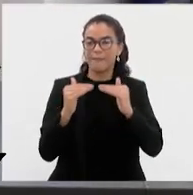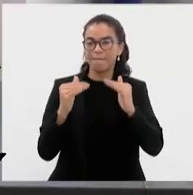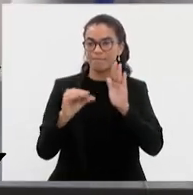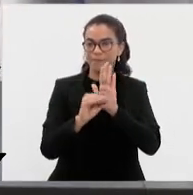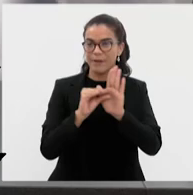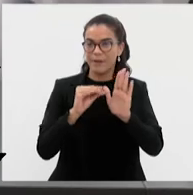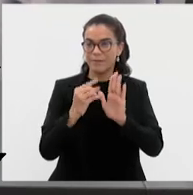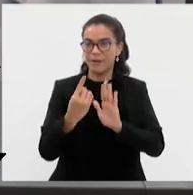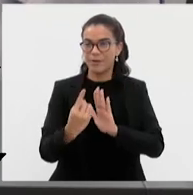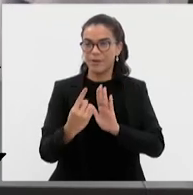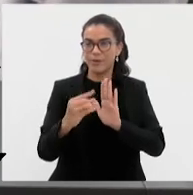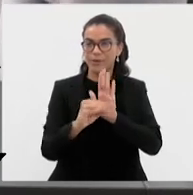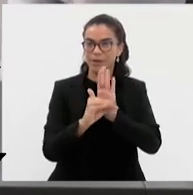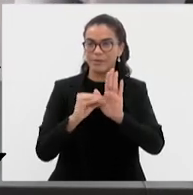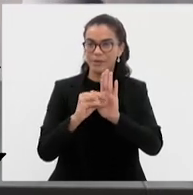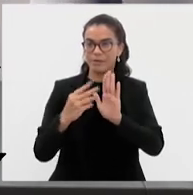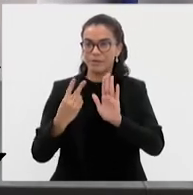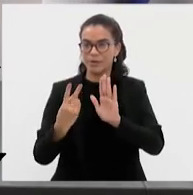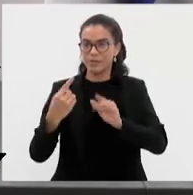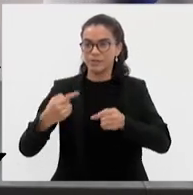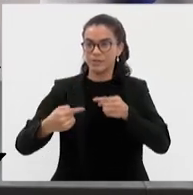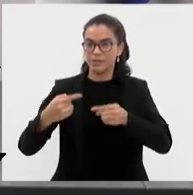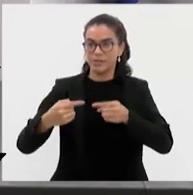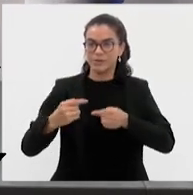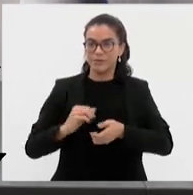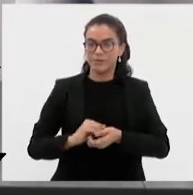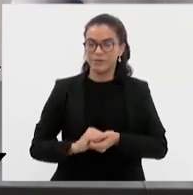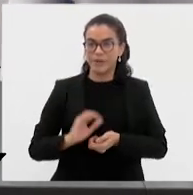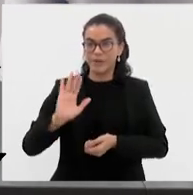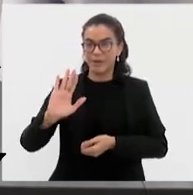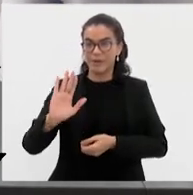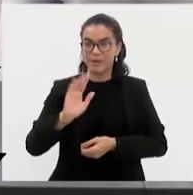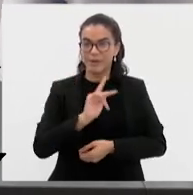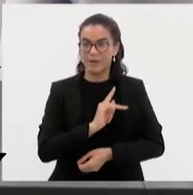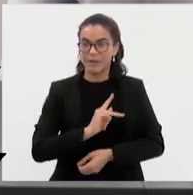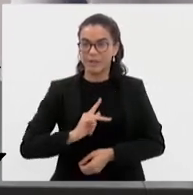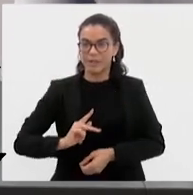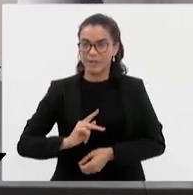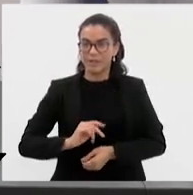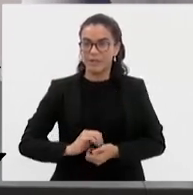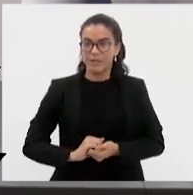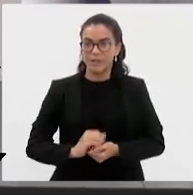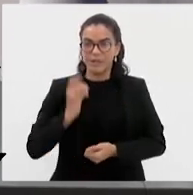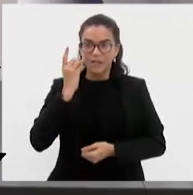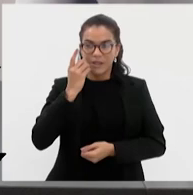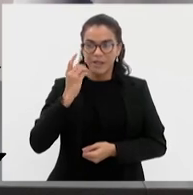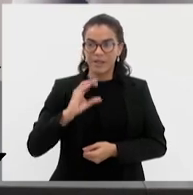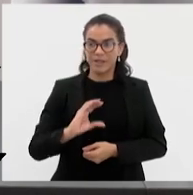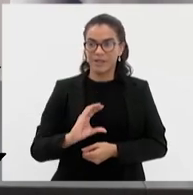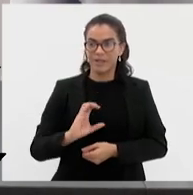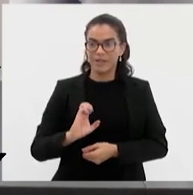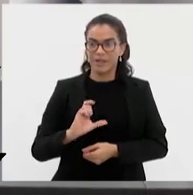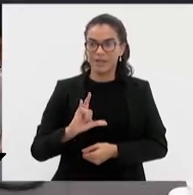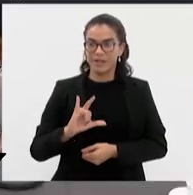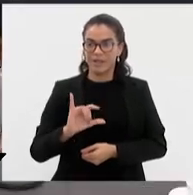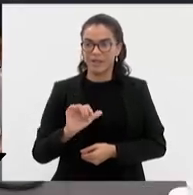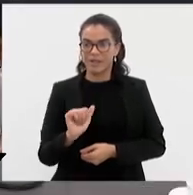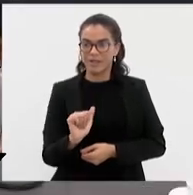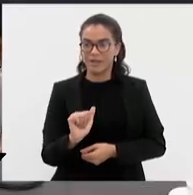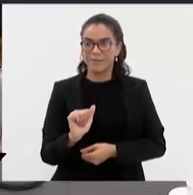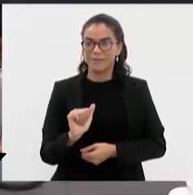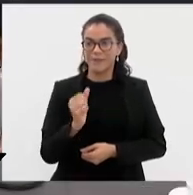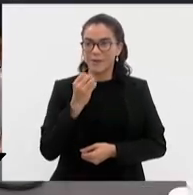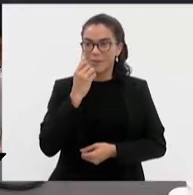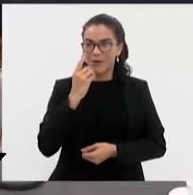emendas 1 e 2. Em discussão. Presidente. Deputada Célia Jordão. Bom dia a todos e a todas.